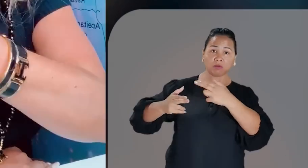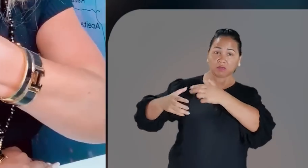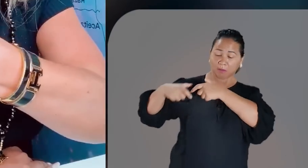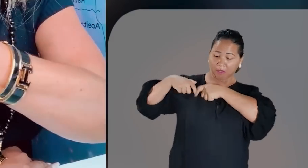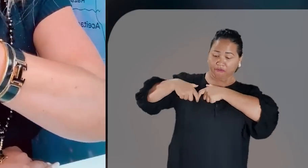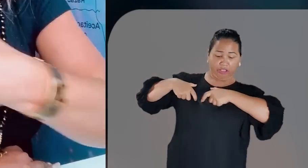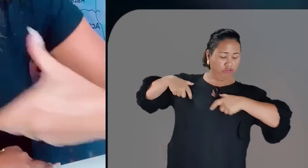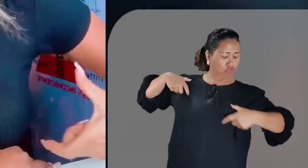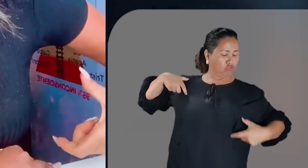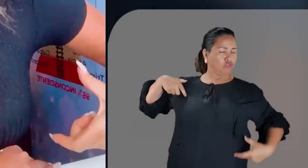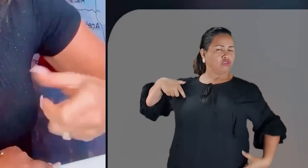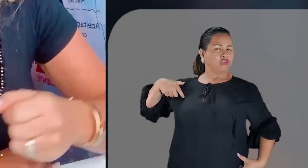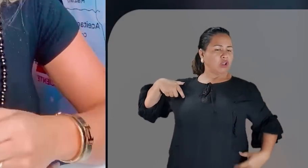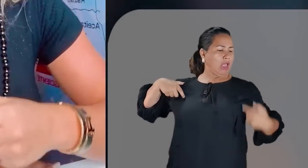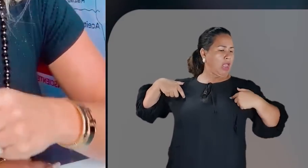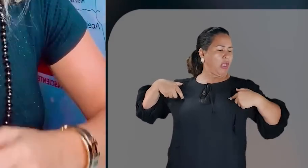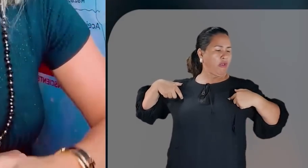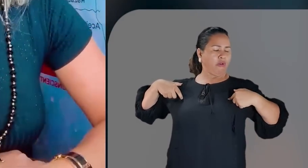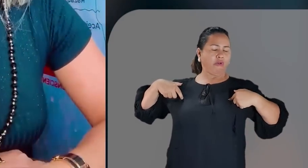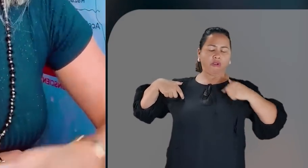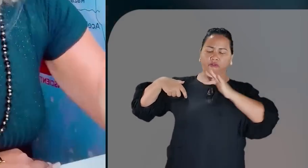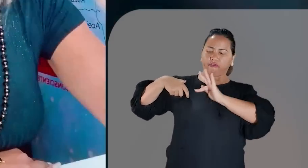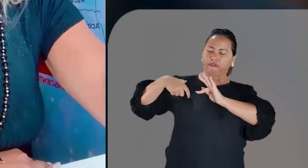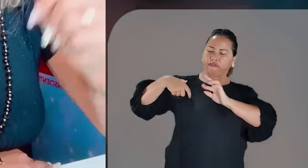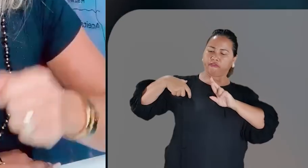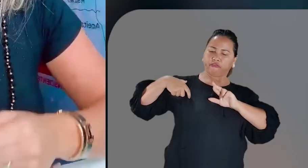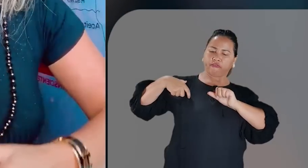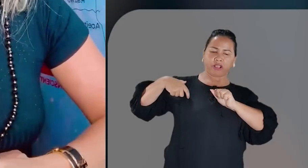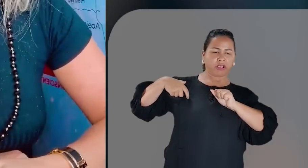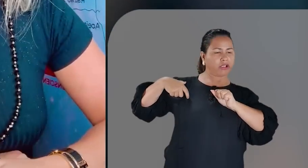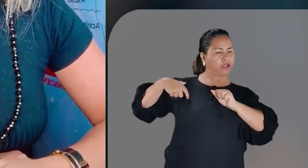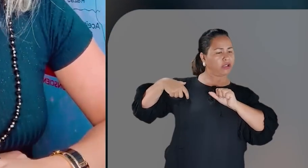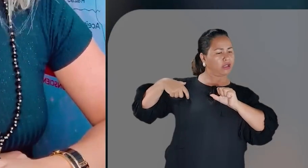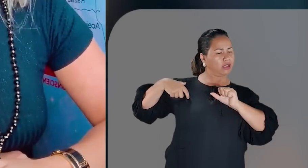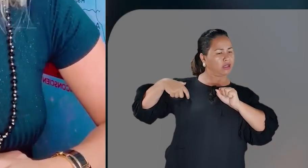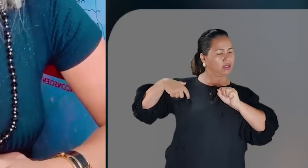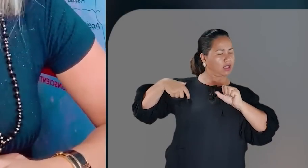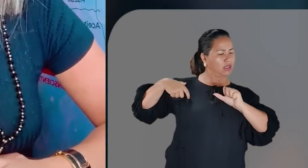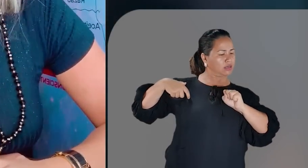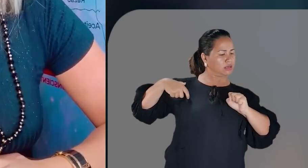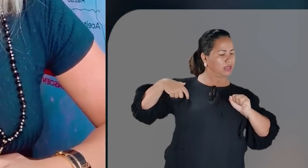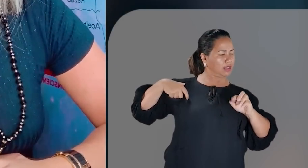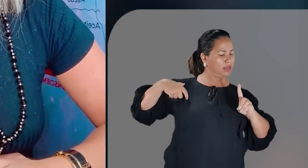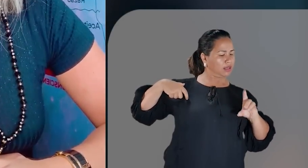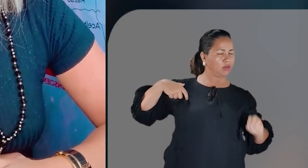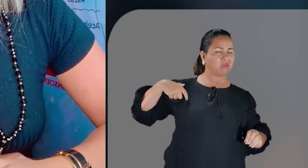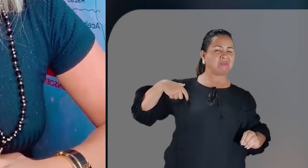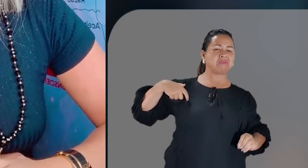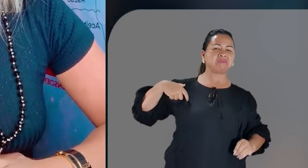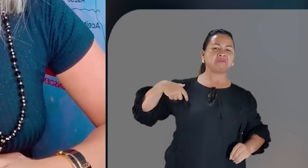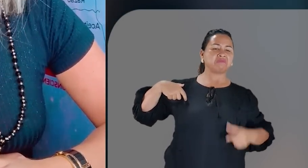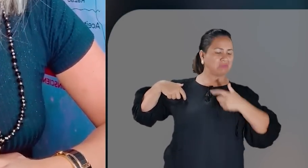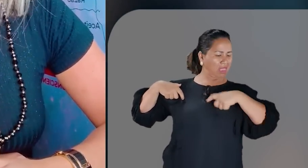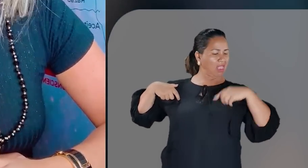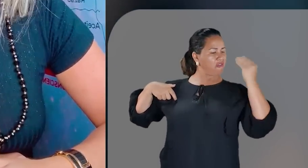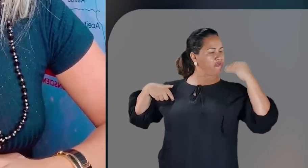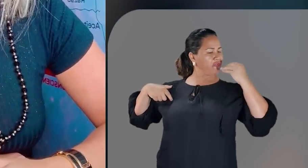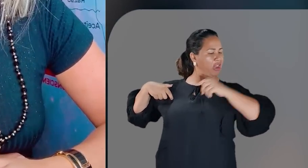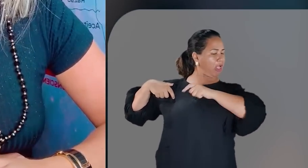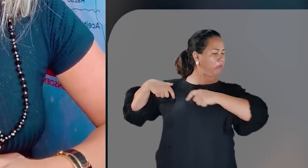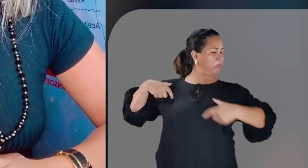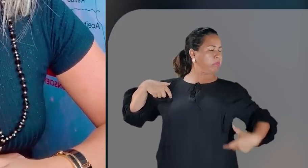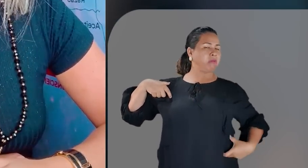É uma faixa de fracassado que você usa e desfila pela rua. É vergonhoso. É mais vergonhoso para o